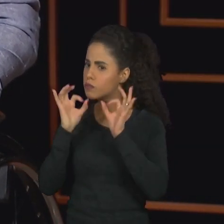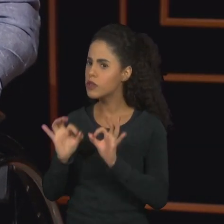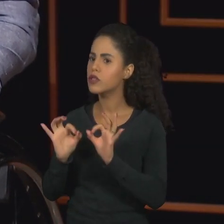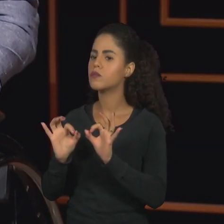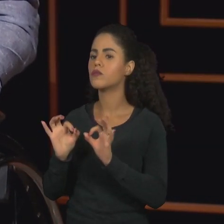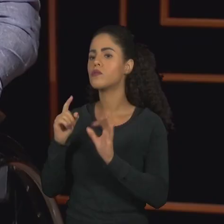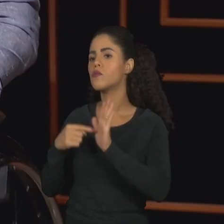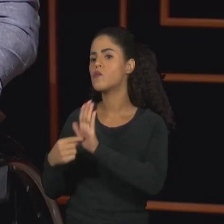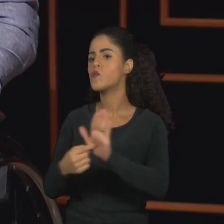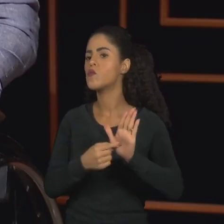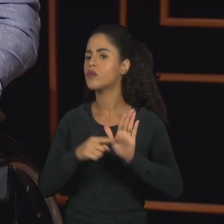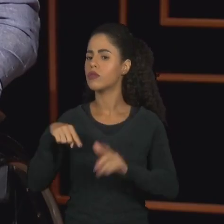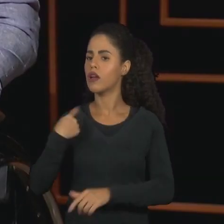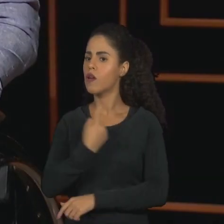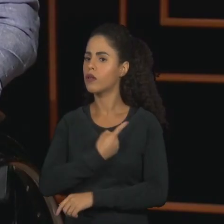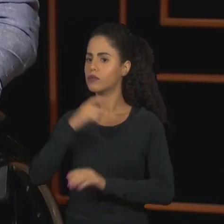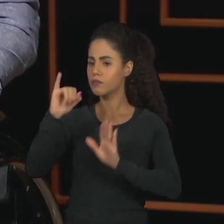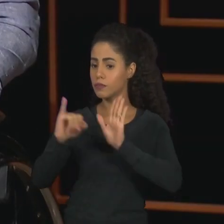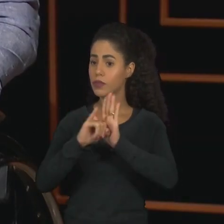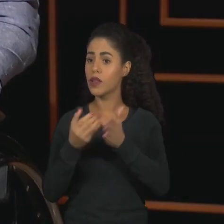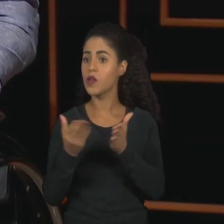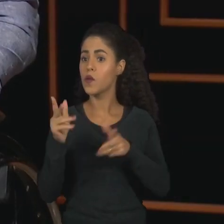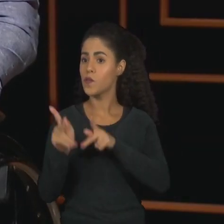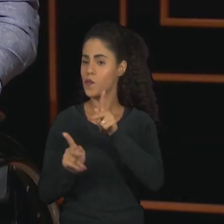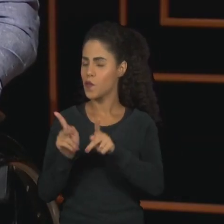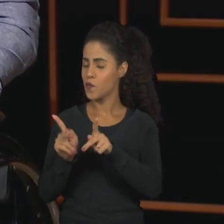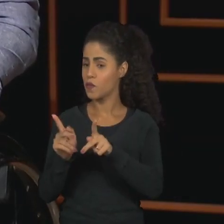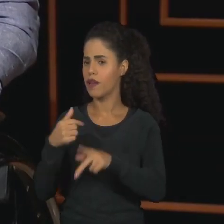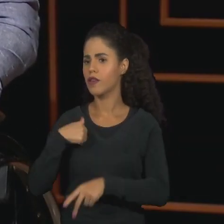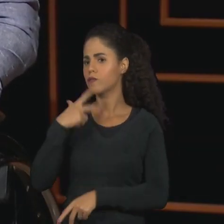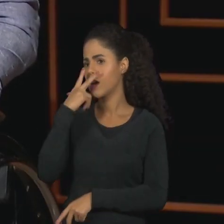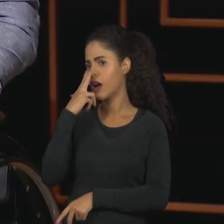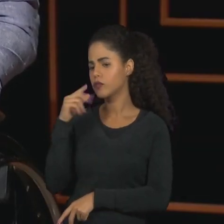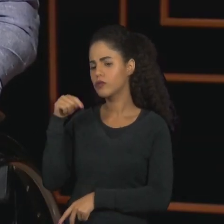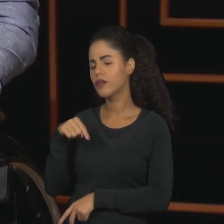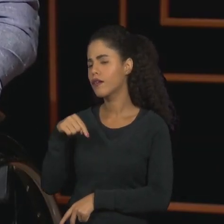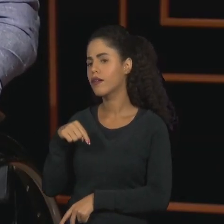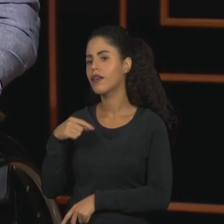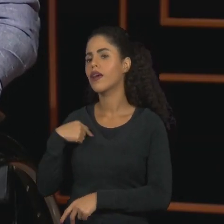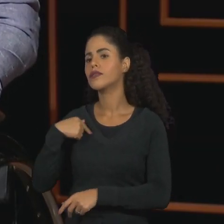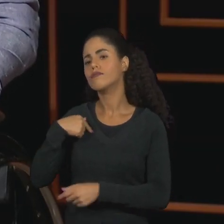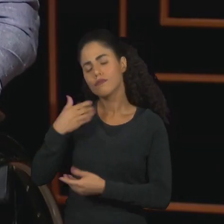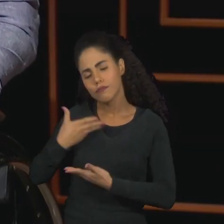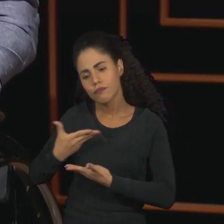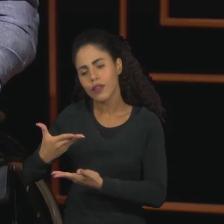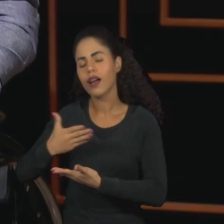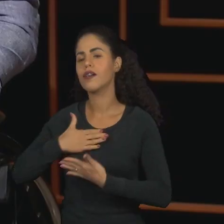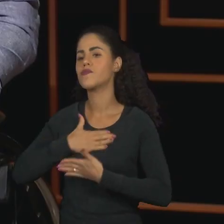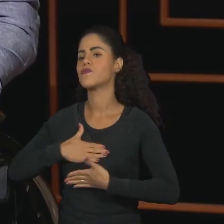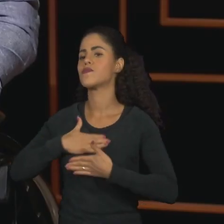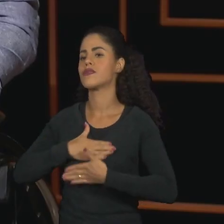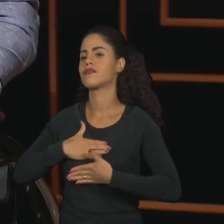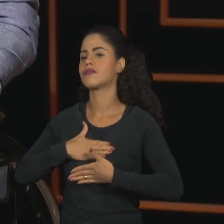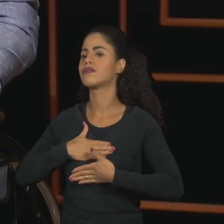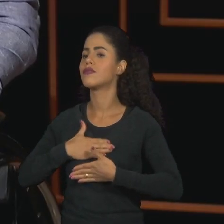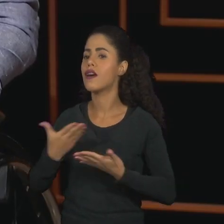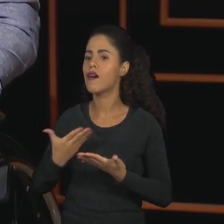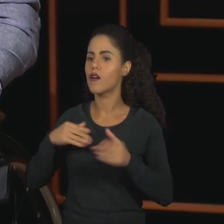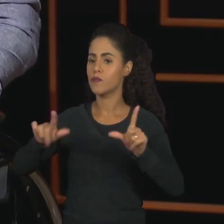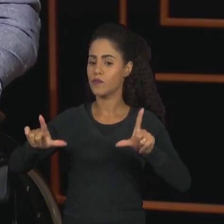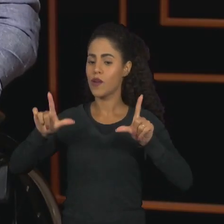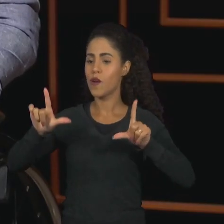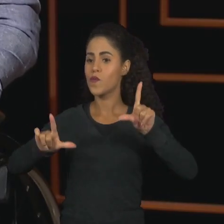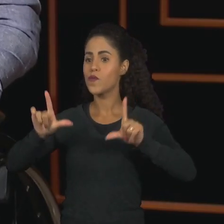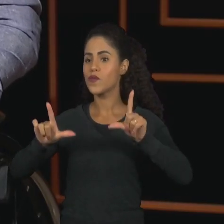resistência à nossa identidade. Eu acho elogiável o